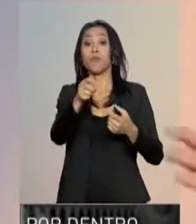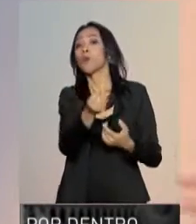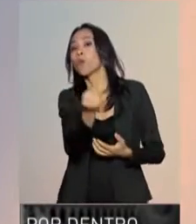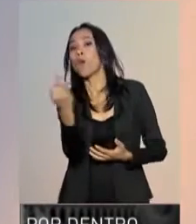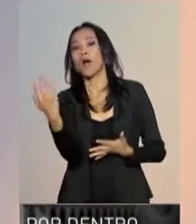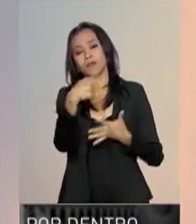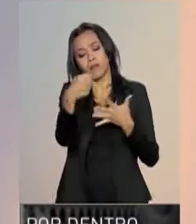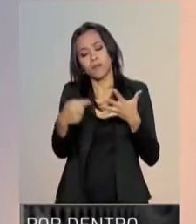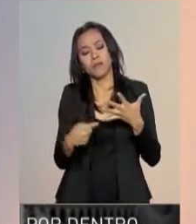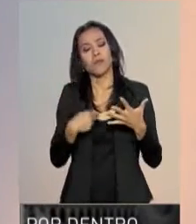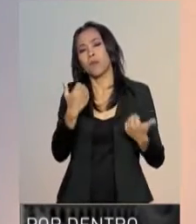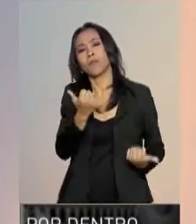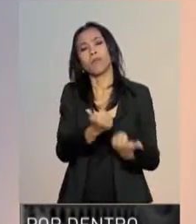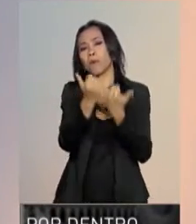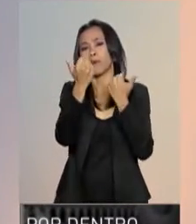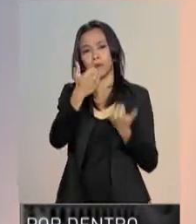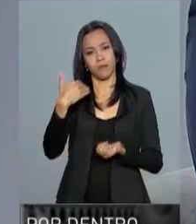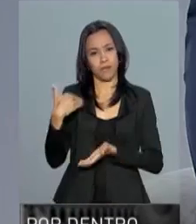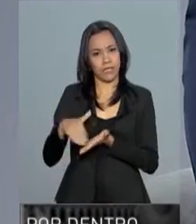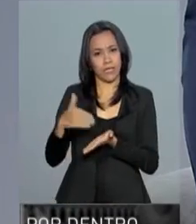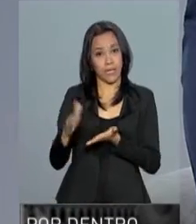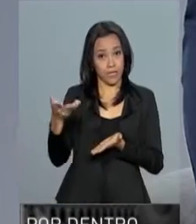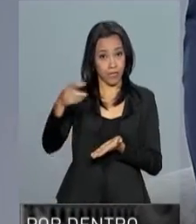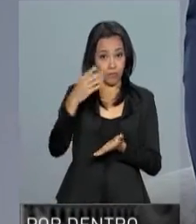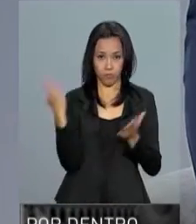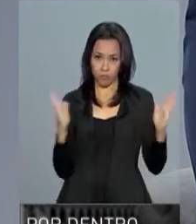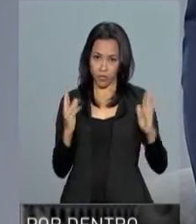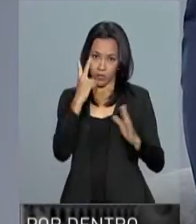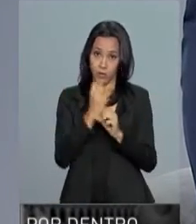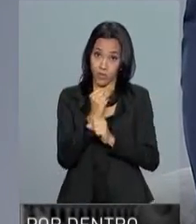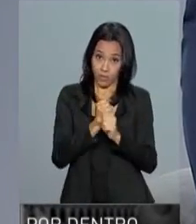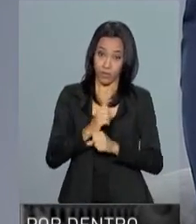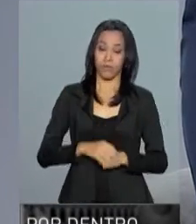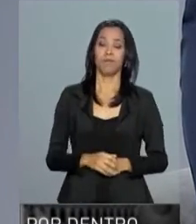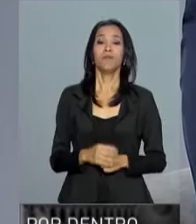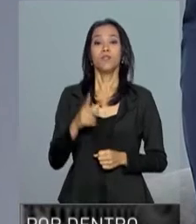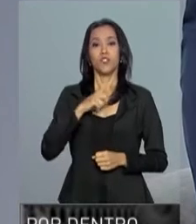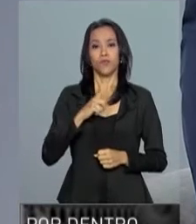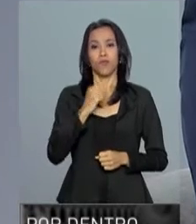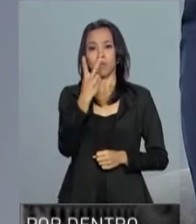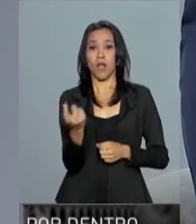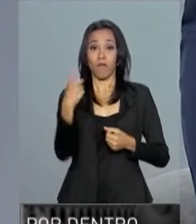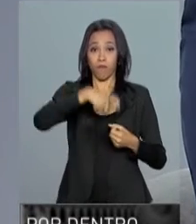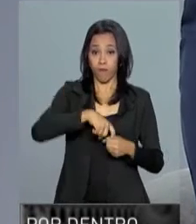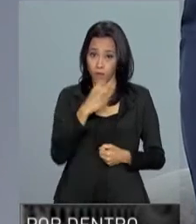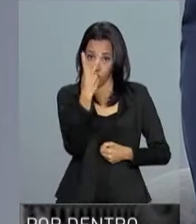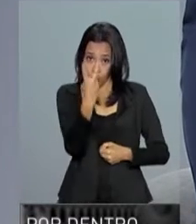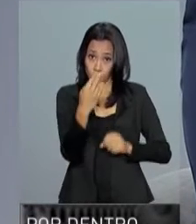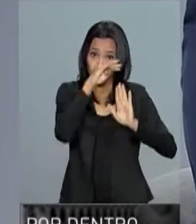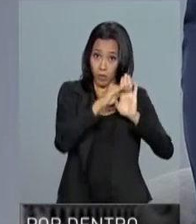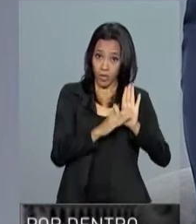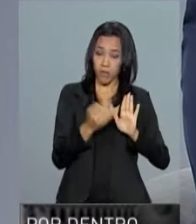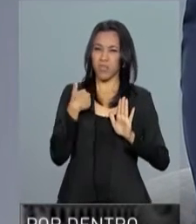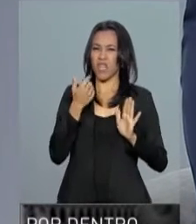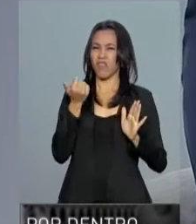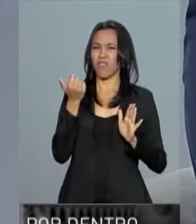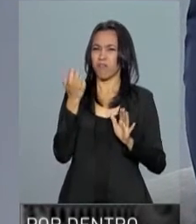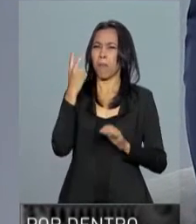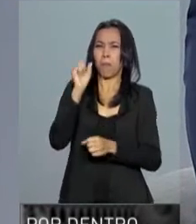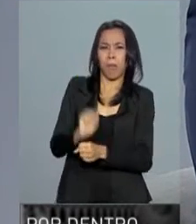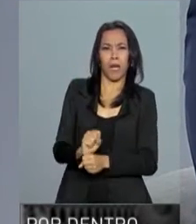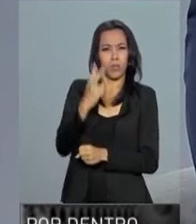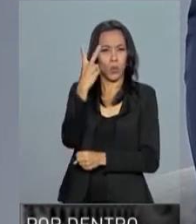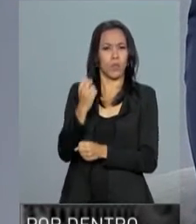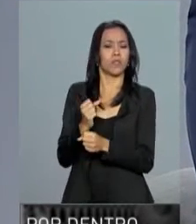contribuições das serpentes nos últimos dois anos e nós tivemos a retomada de dois programas importantes que estavam parados Há dois anos